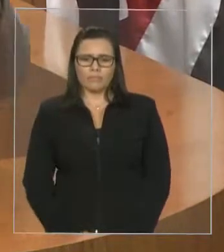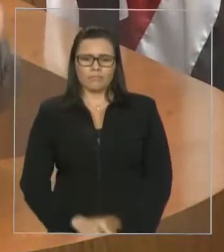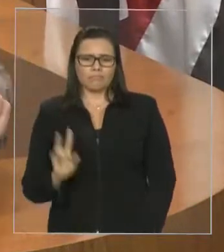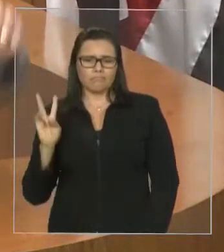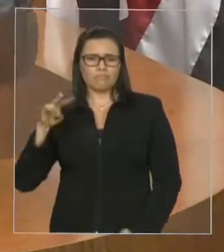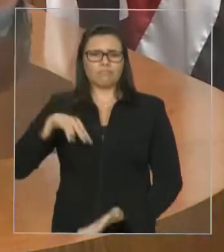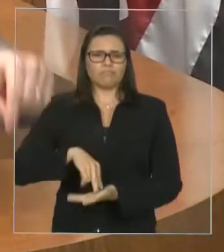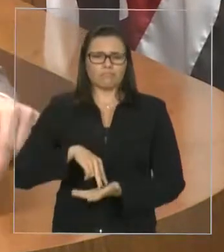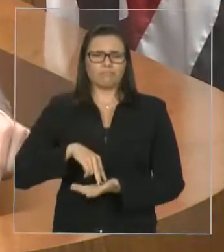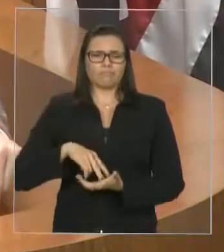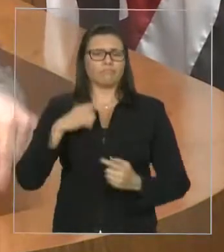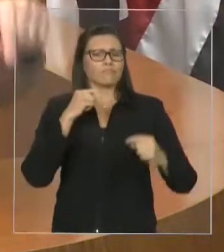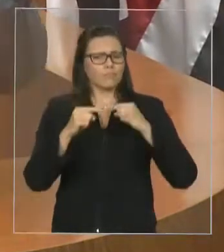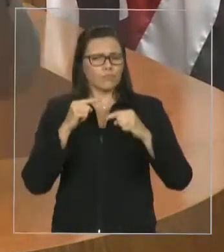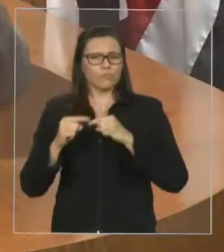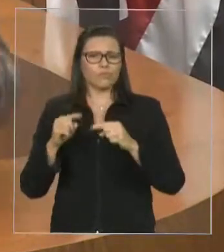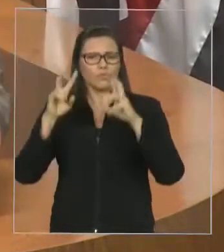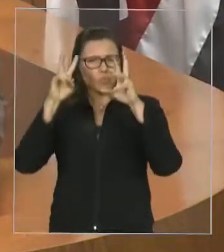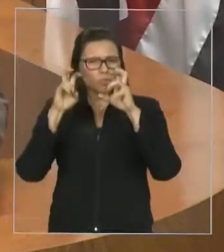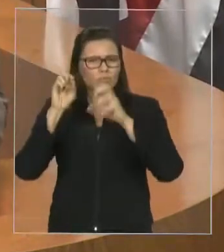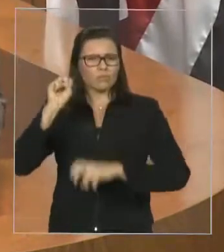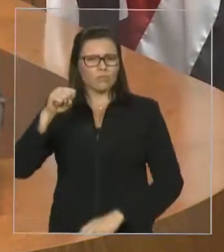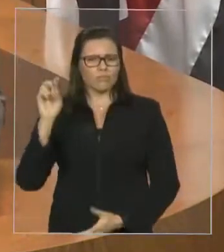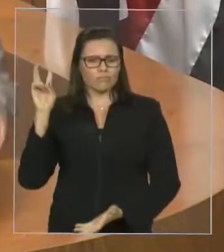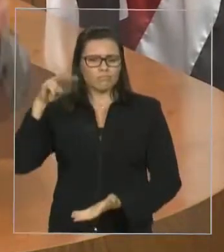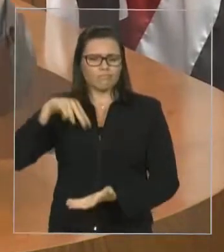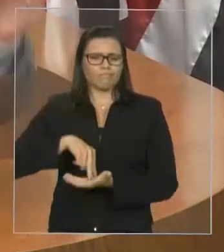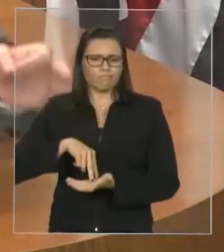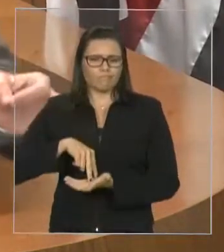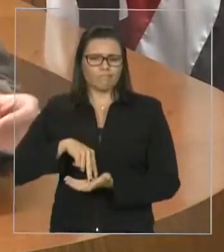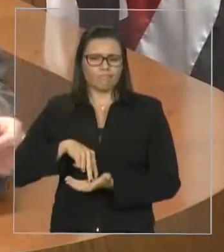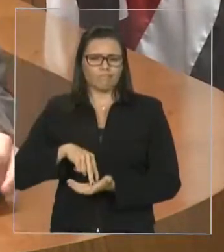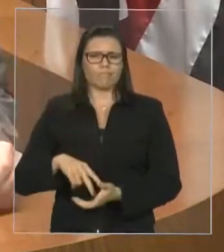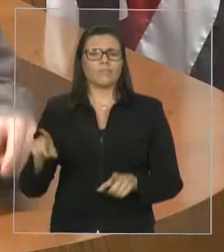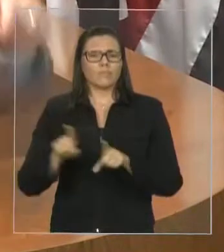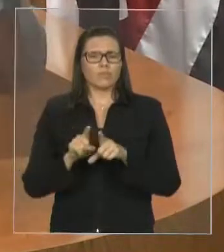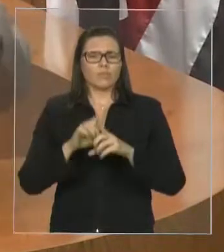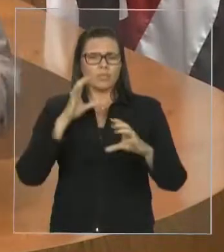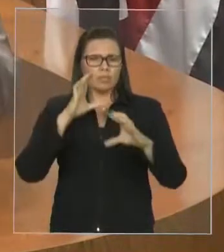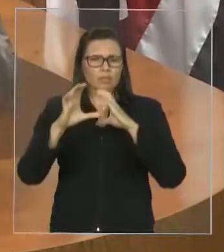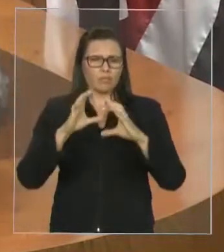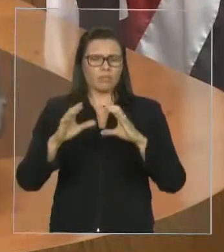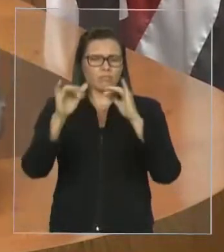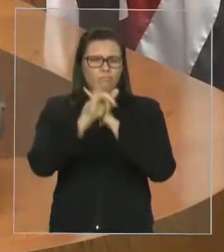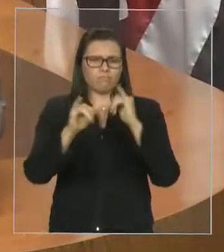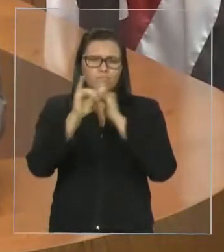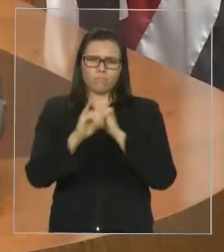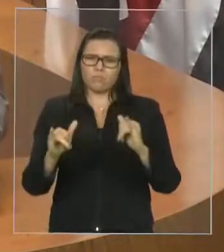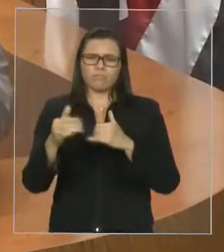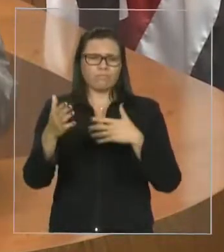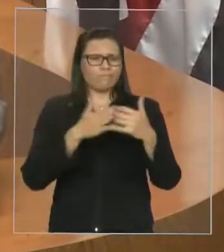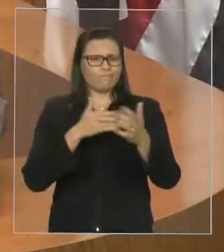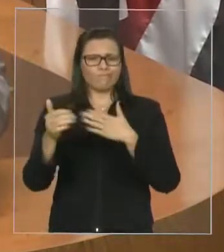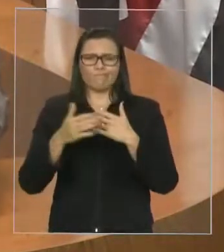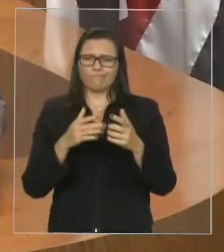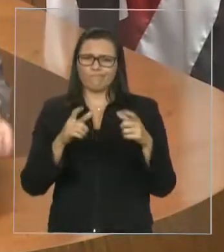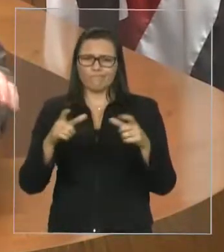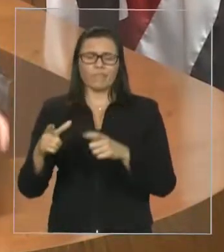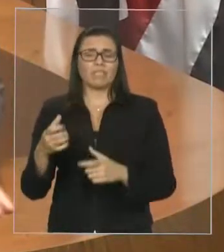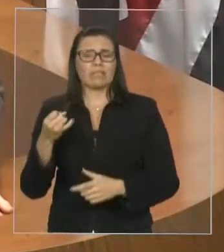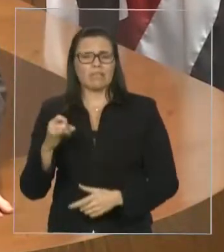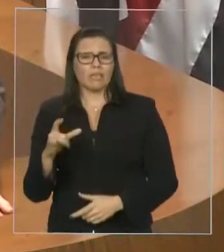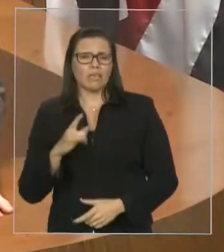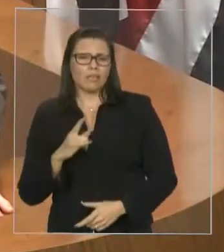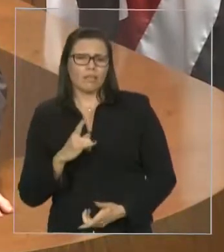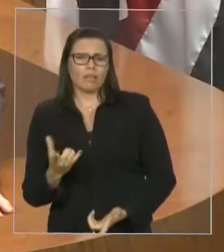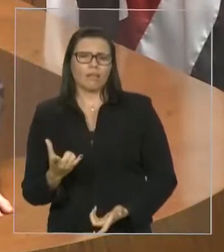dispostos a debater este assunto na tribuna, nos veículos de comunicação, onde tivermos acesso para discutir, nós